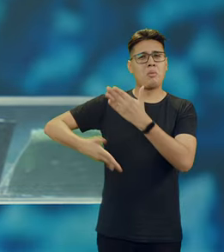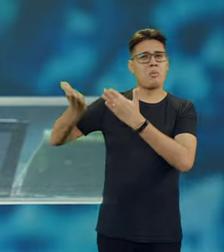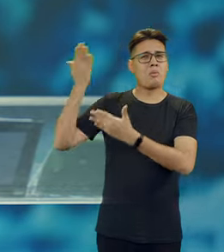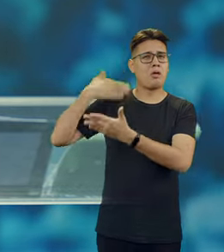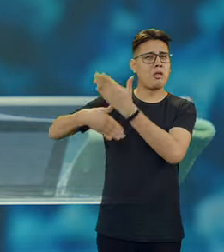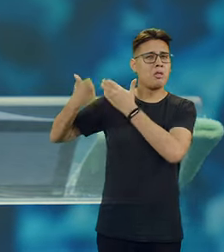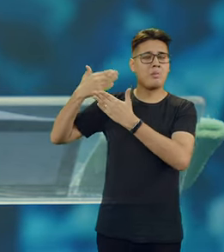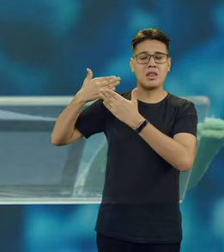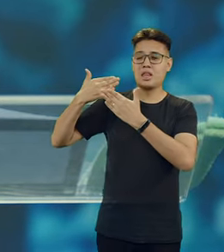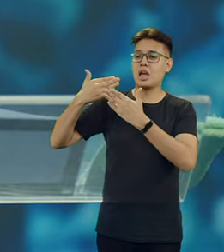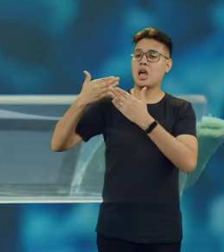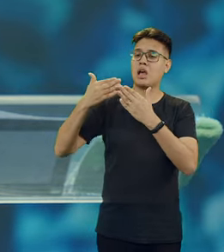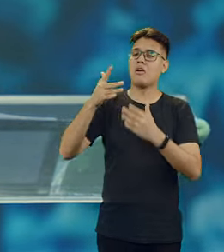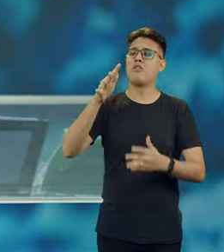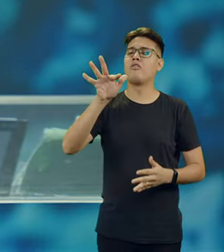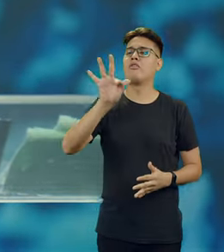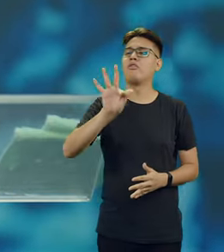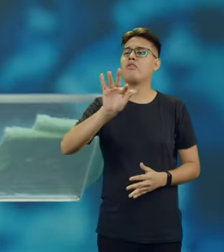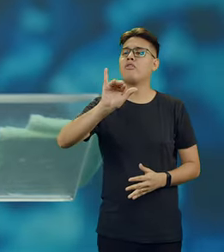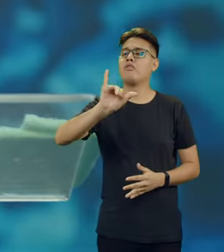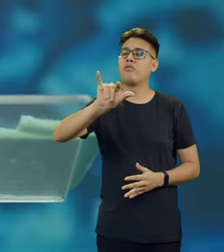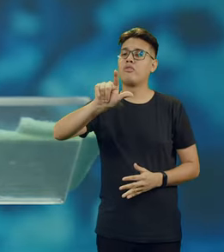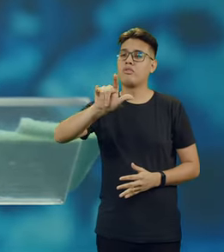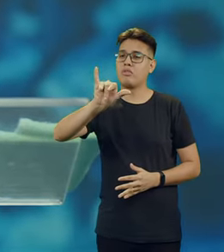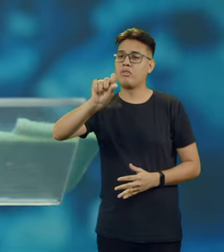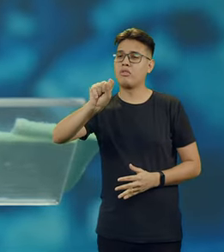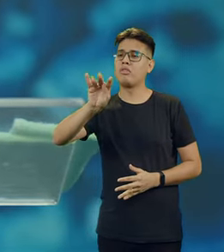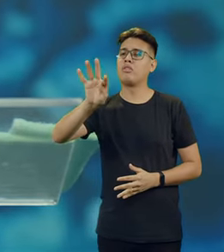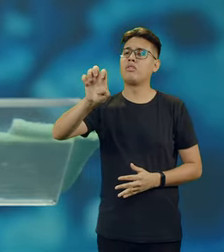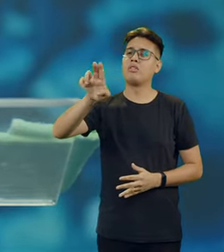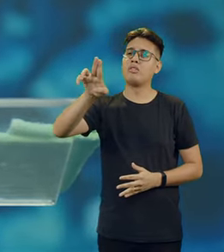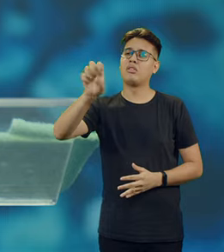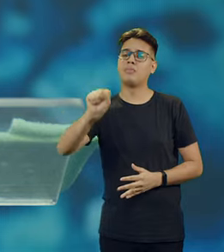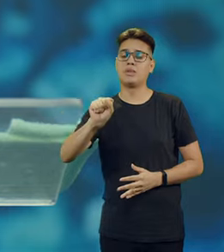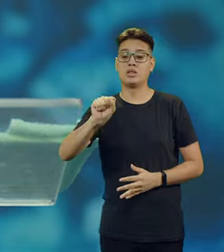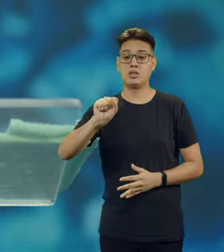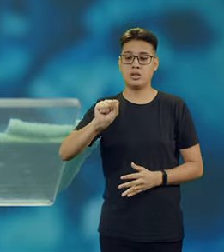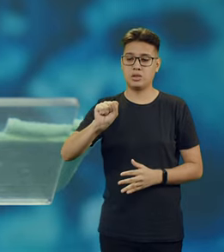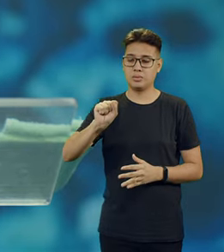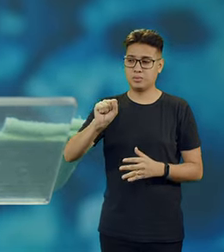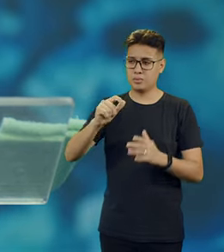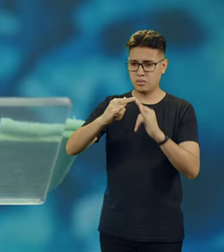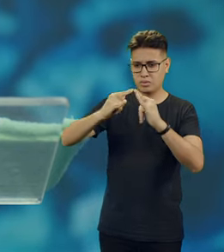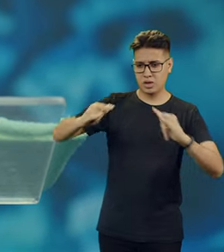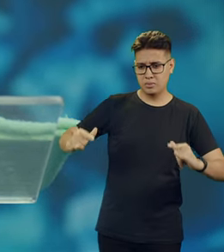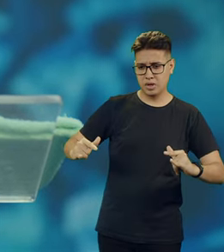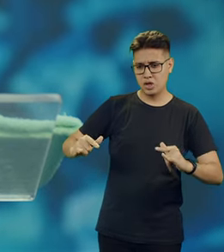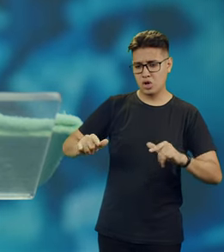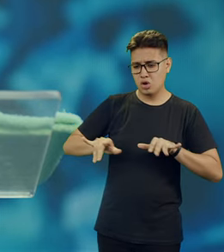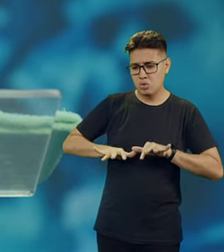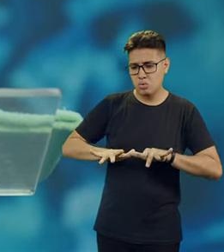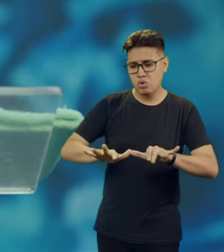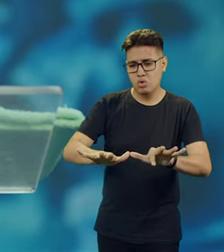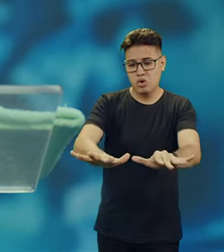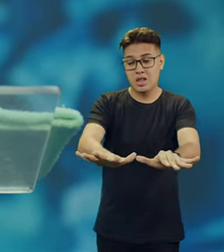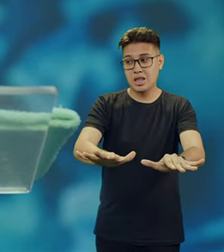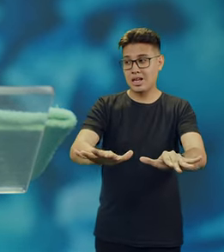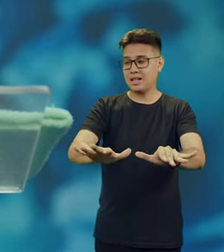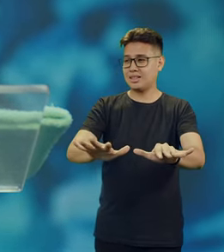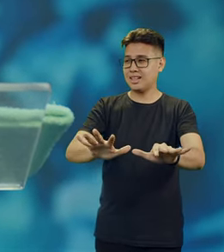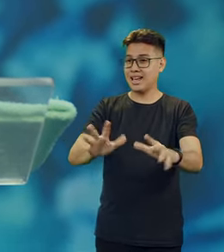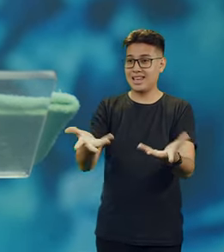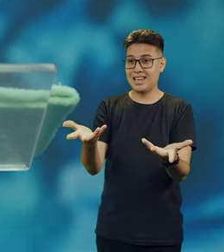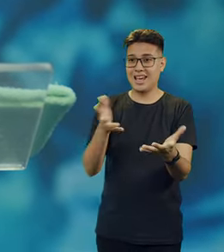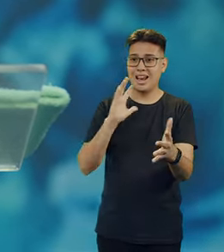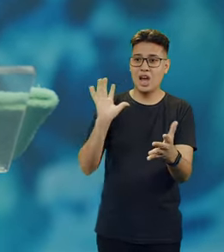em que os filisteus acamparam para tomar o campo de lentilhas, o